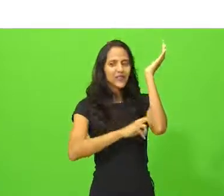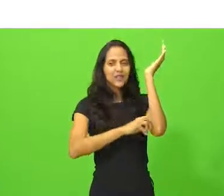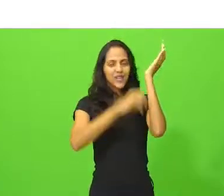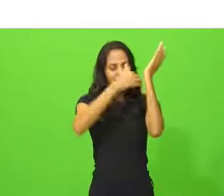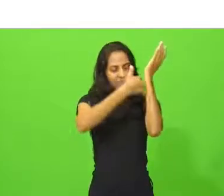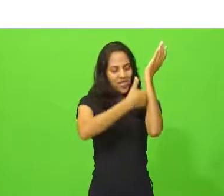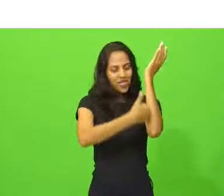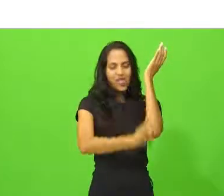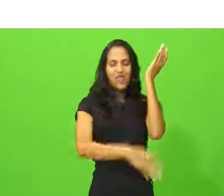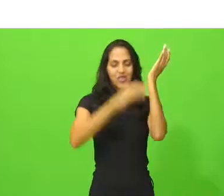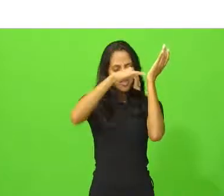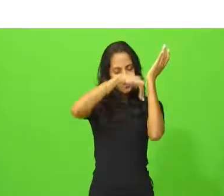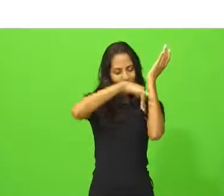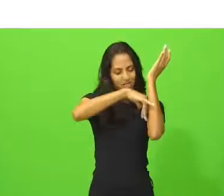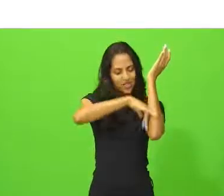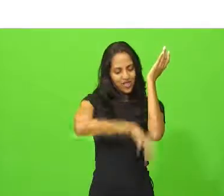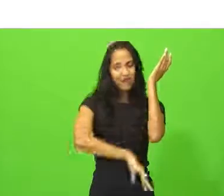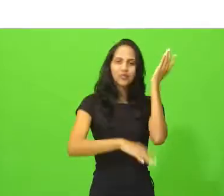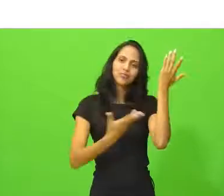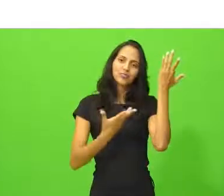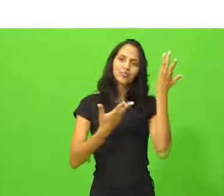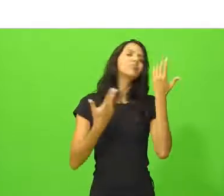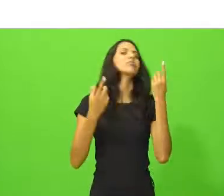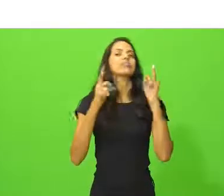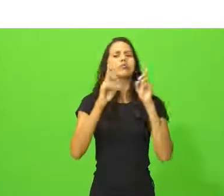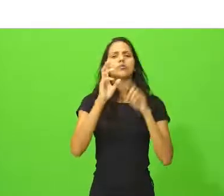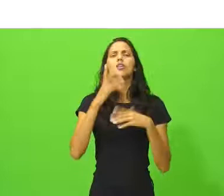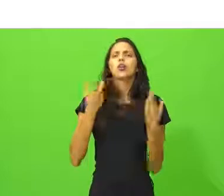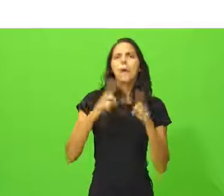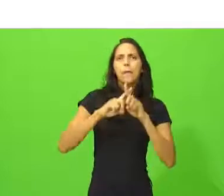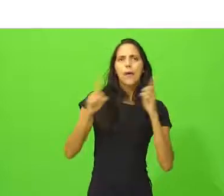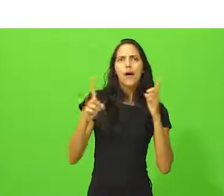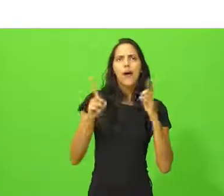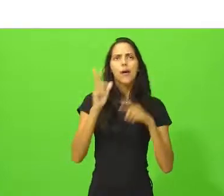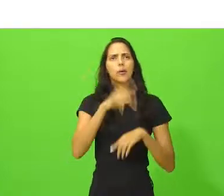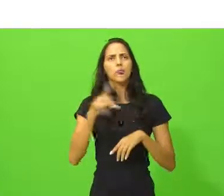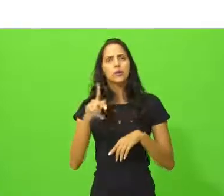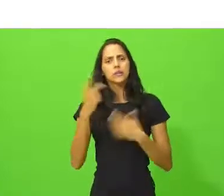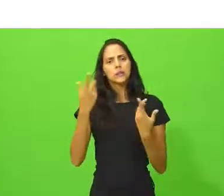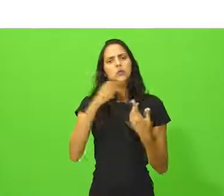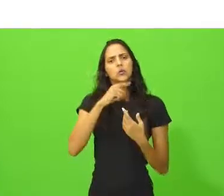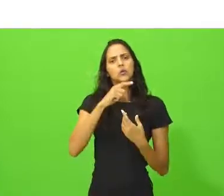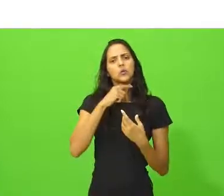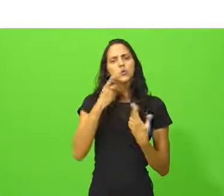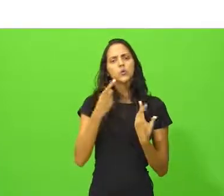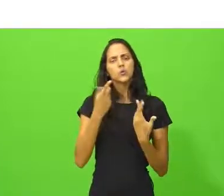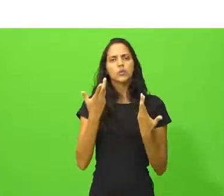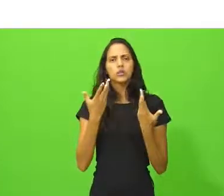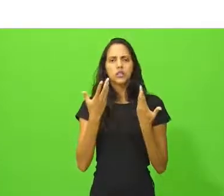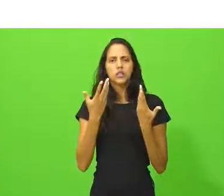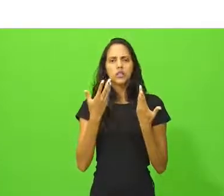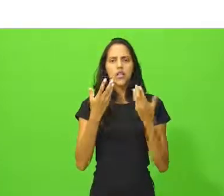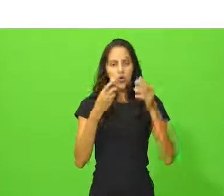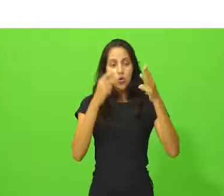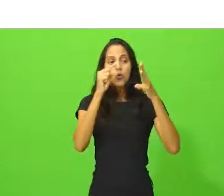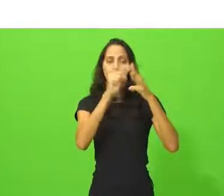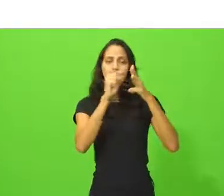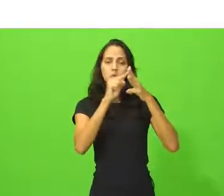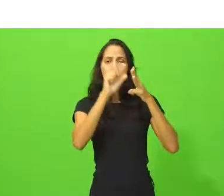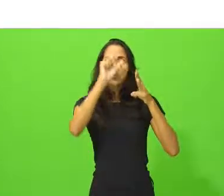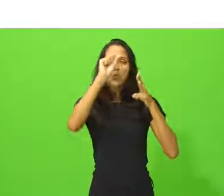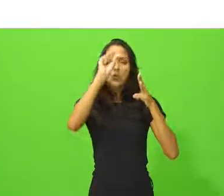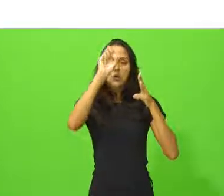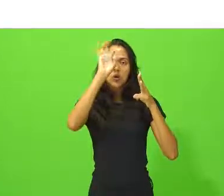desenvolve uma atividade extrativa, tá? Professor, e quando se fala a respeito do setor